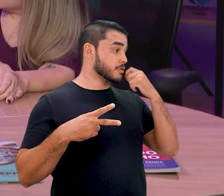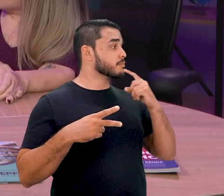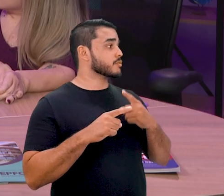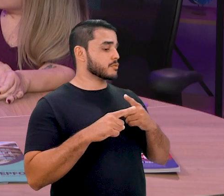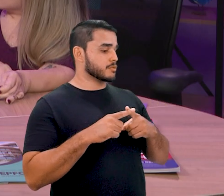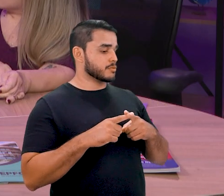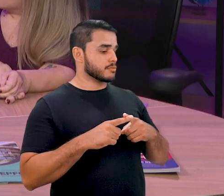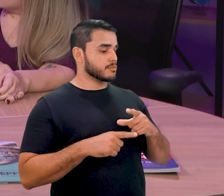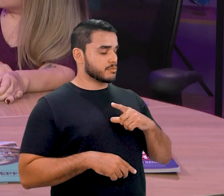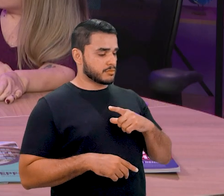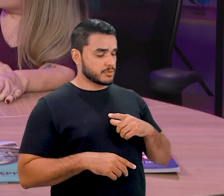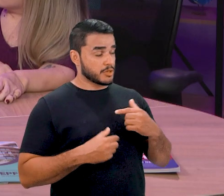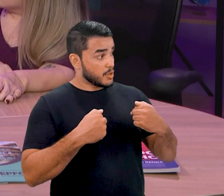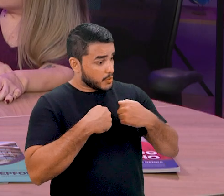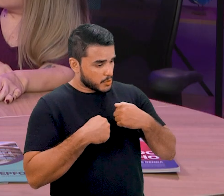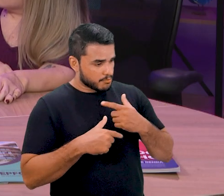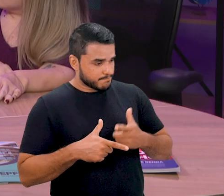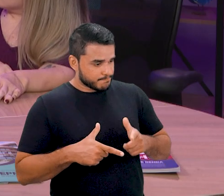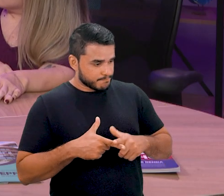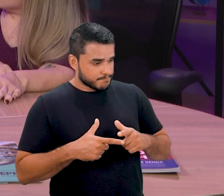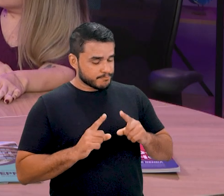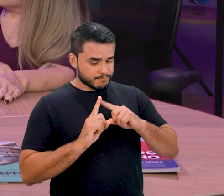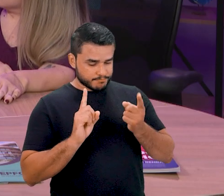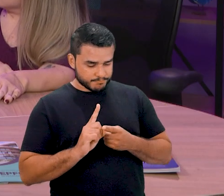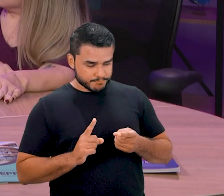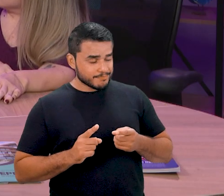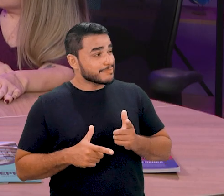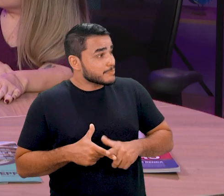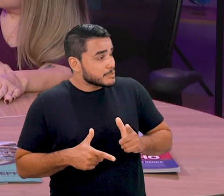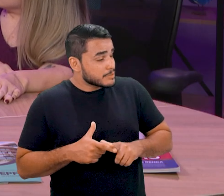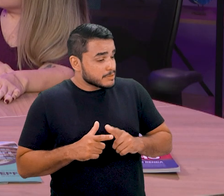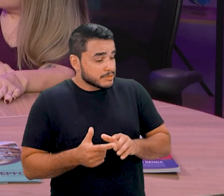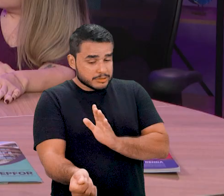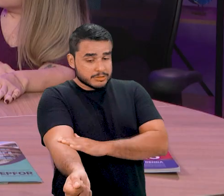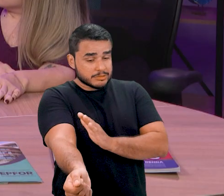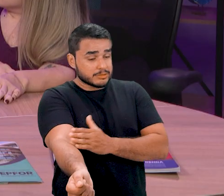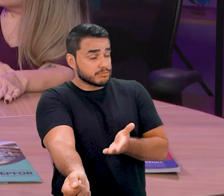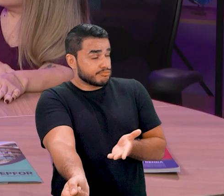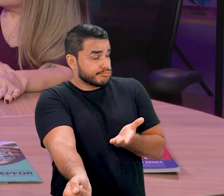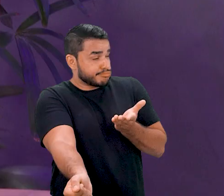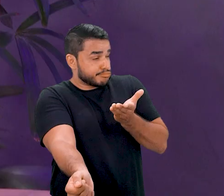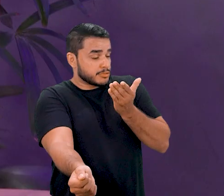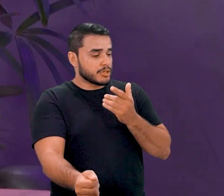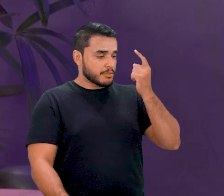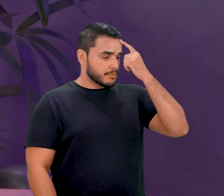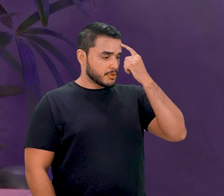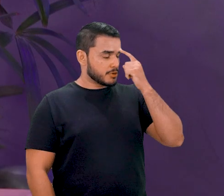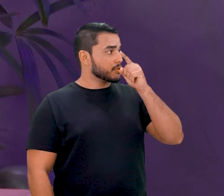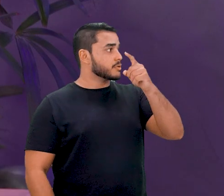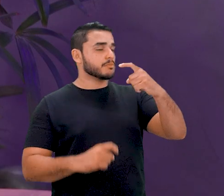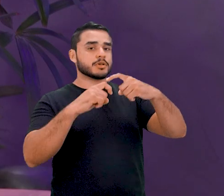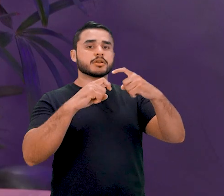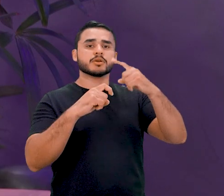de uma pré-eclâmpsia que não foi acolhida da forma correta, porque eu sou pessoa com deficiência e o médico achou que eu não